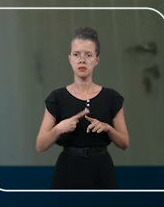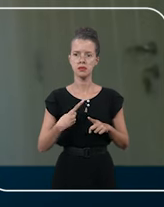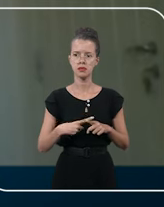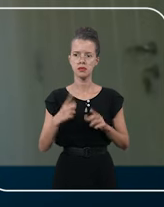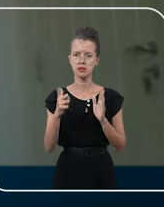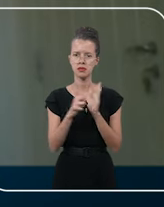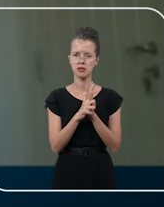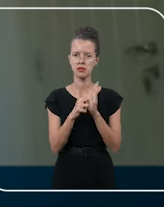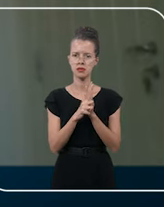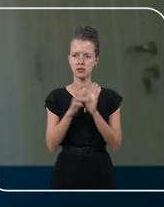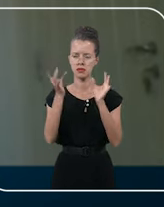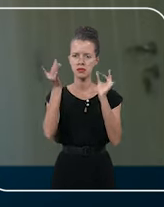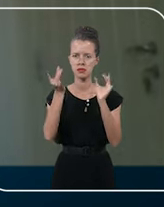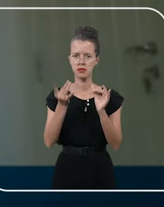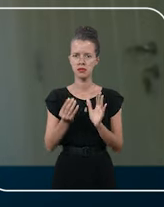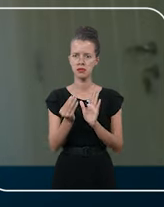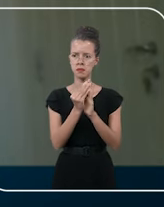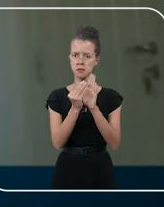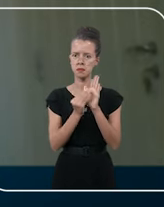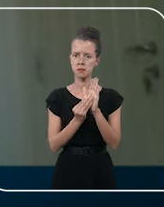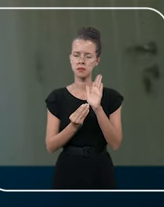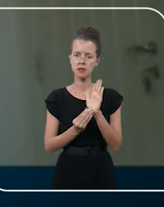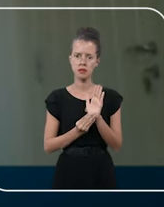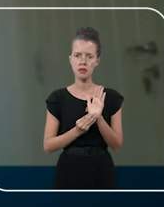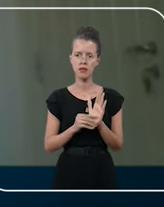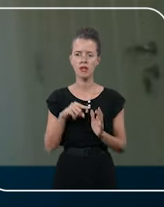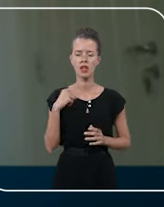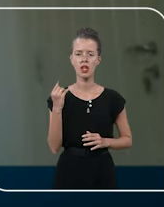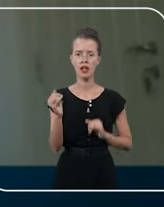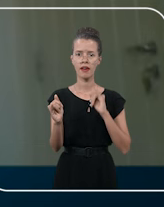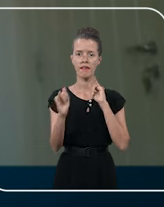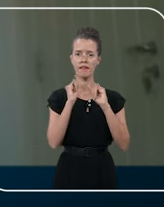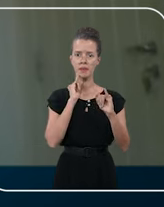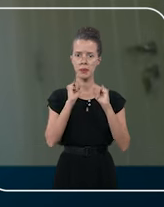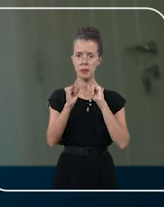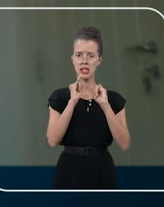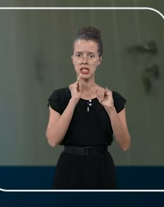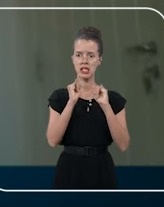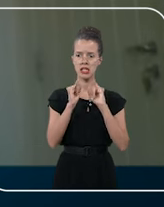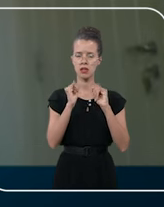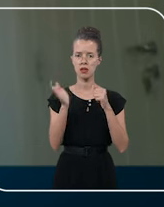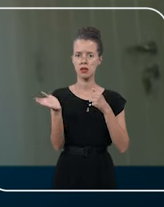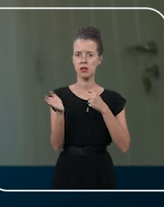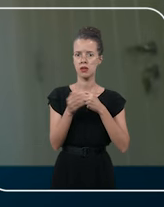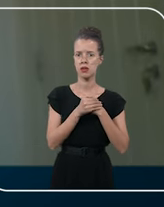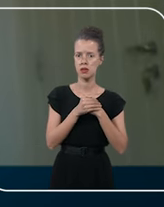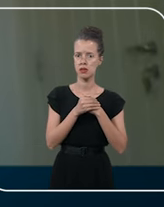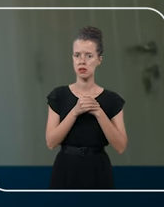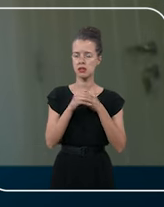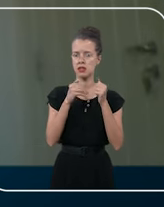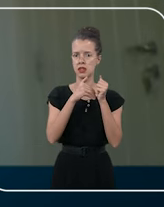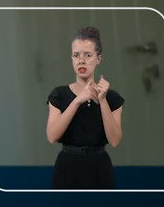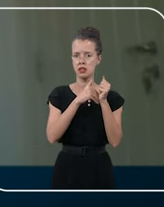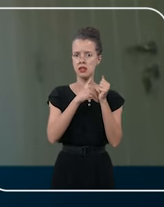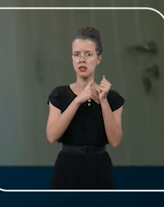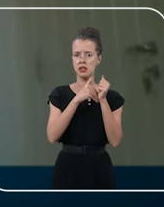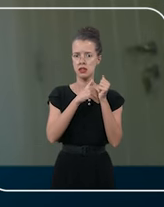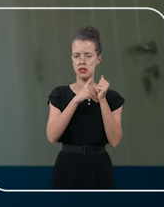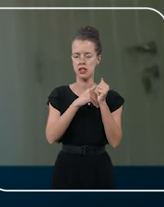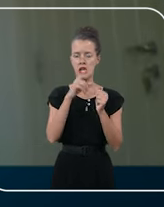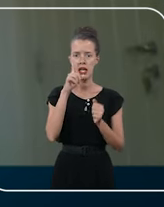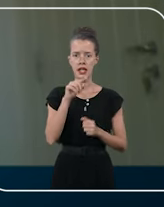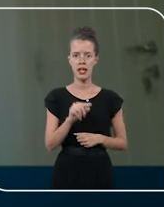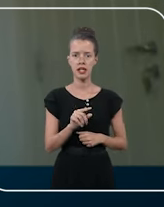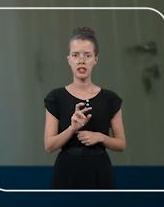estamos falando ali de informações que são sigilosas, são informações que dizem respeito à nossa